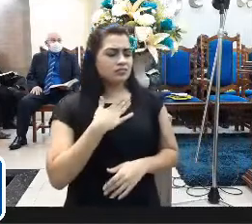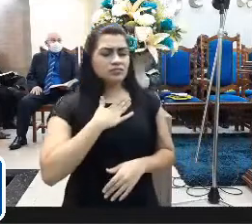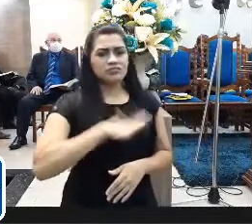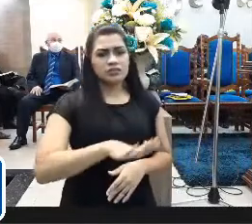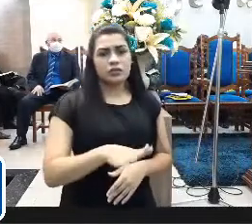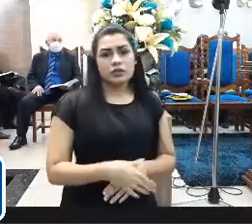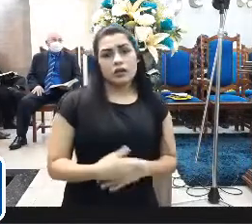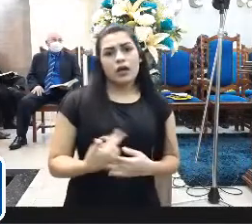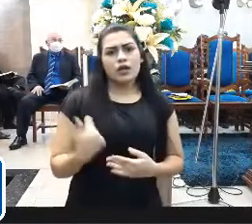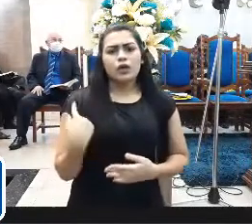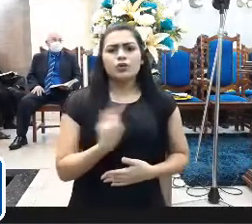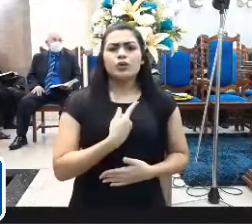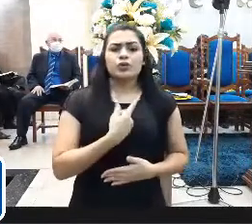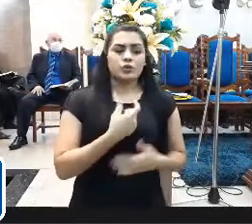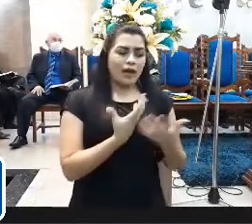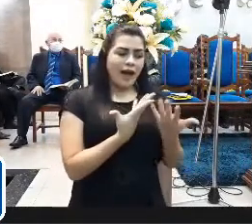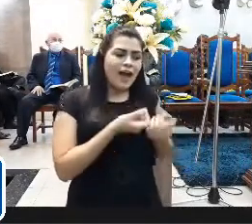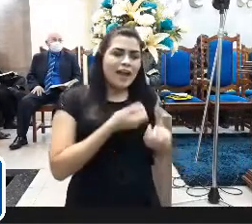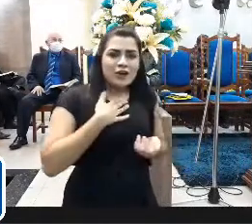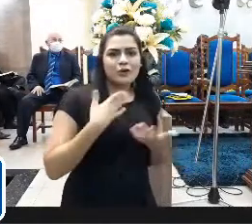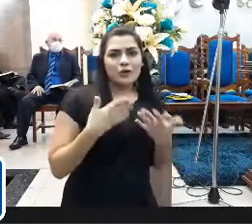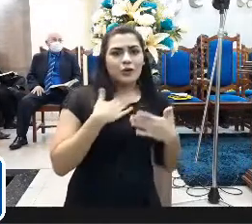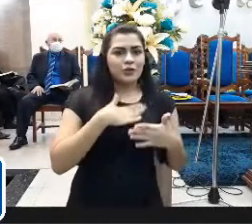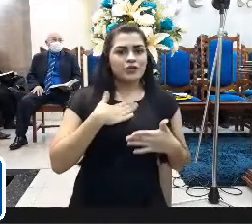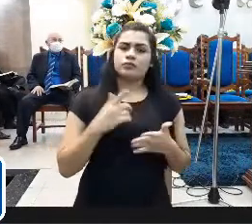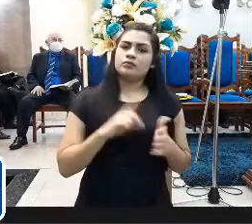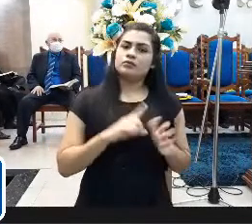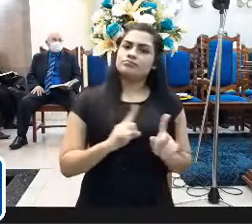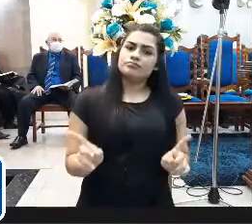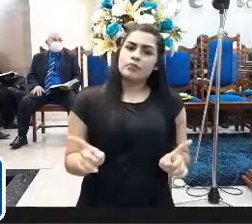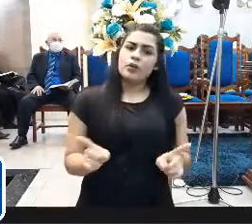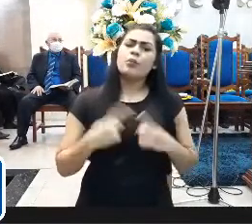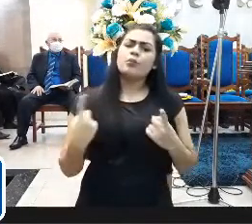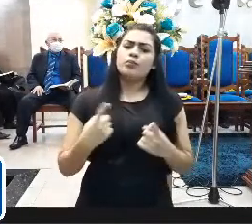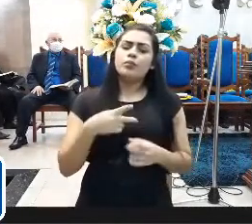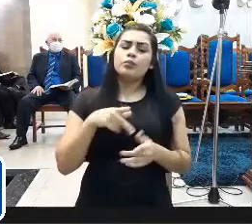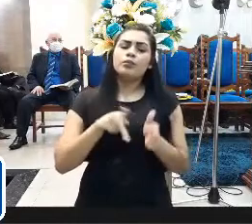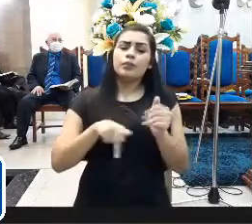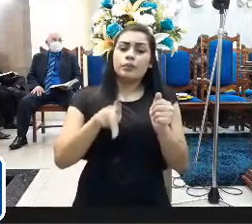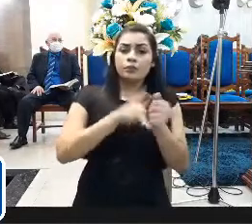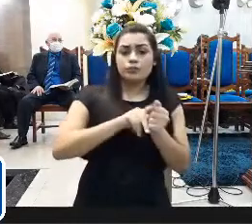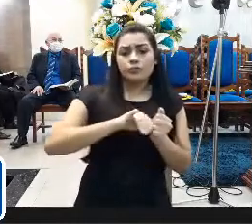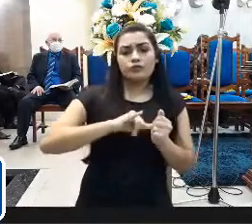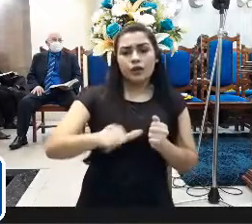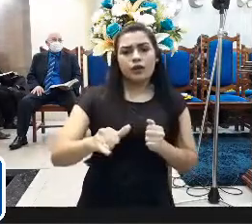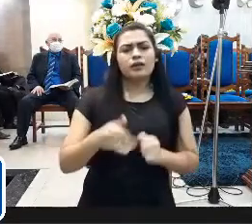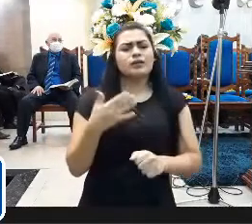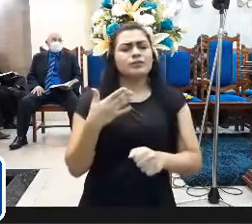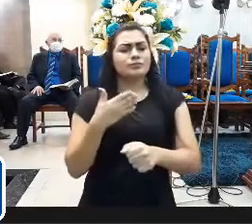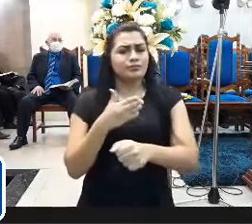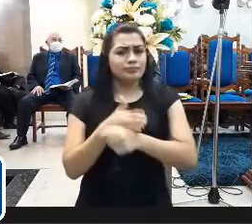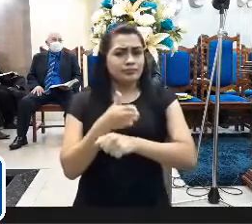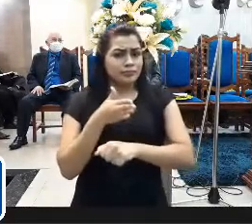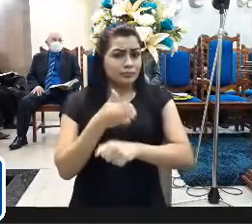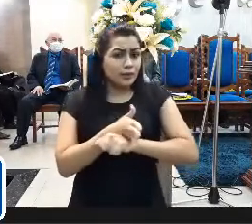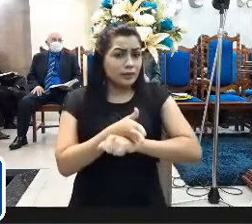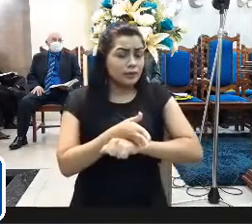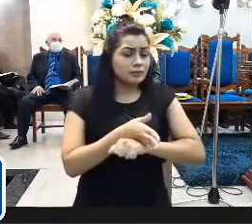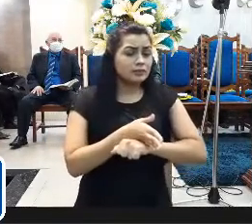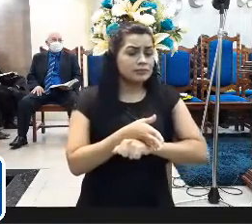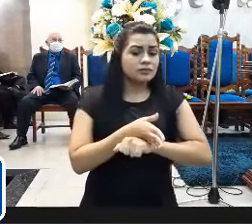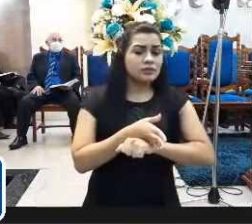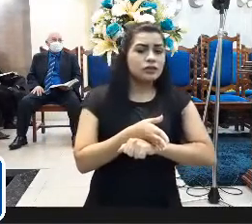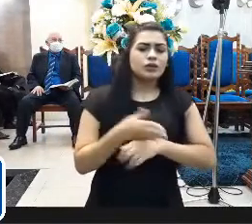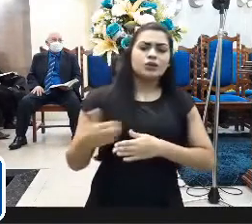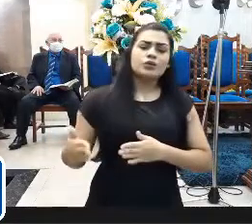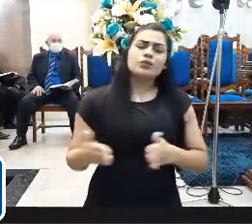dizer que achamos bom, mas o apóstolo está dizendo que faz parte da caminhada. Vão falar mal de vós como de malfeitores.